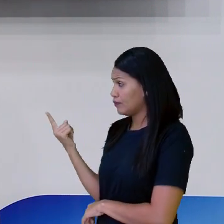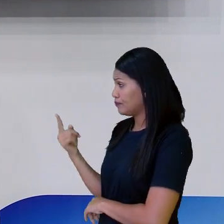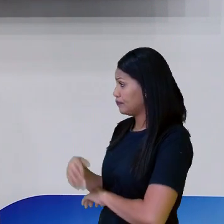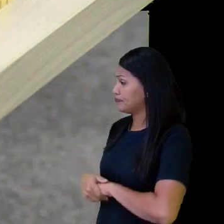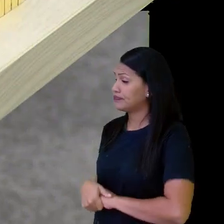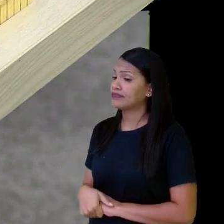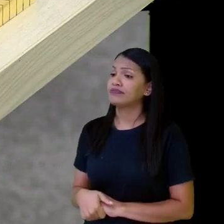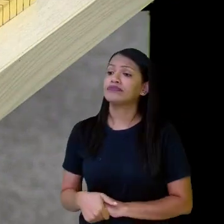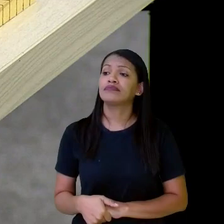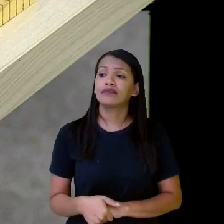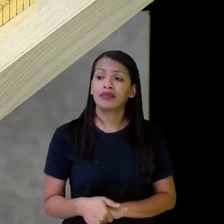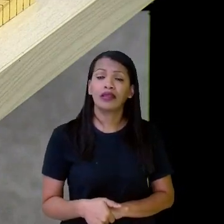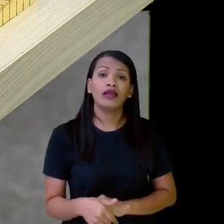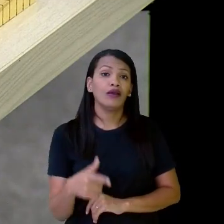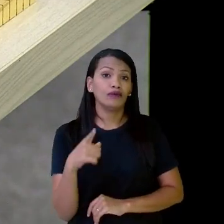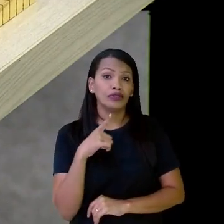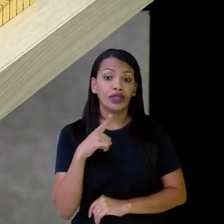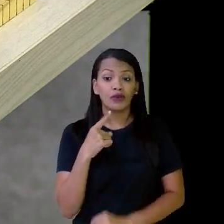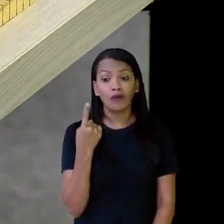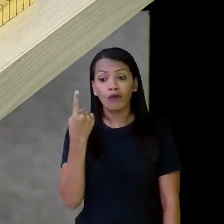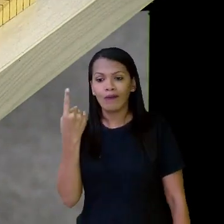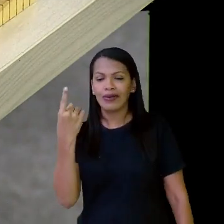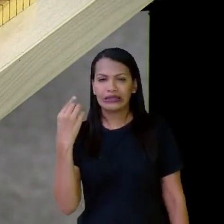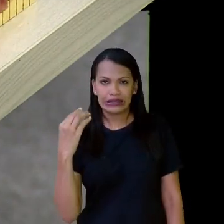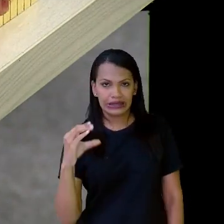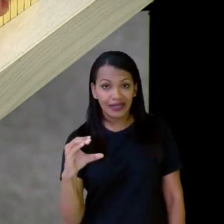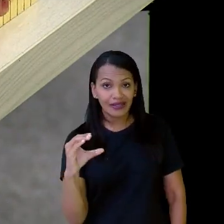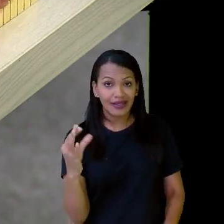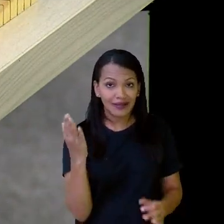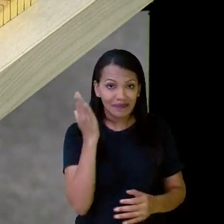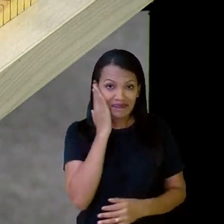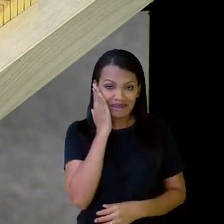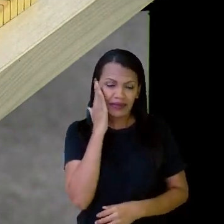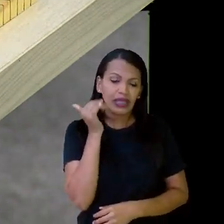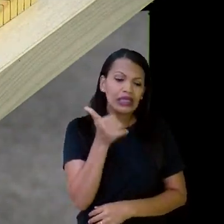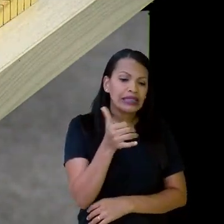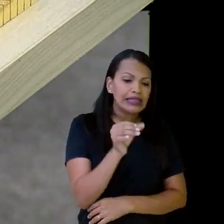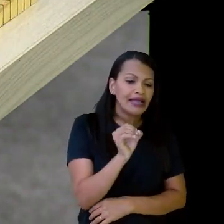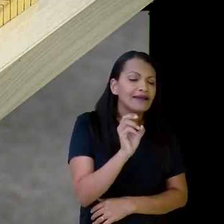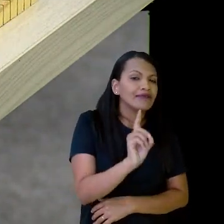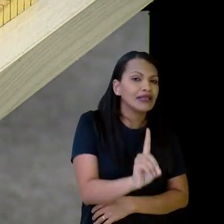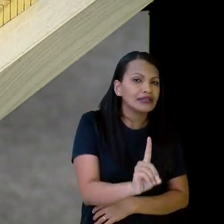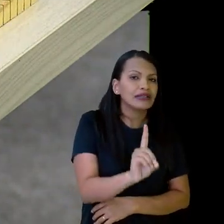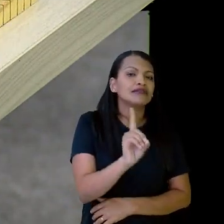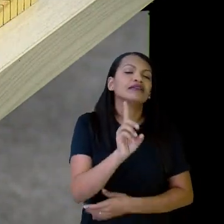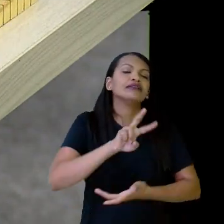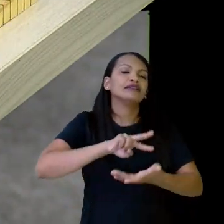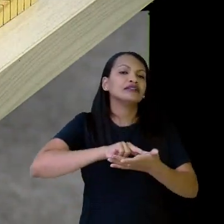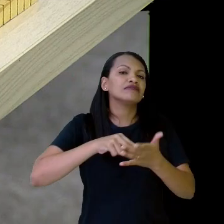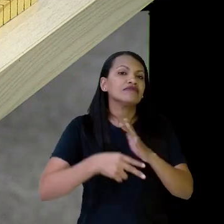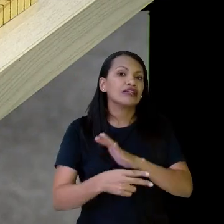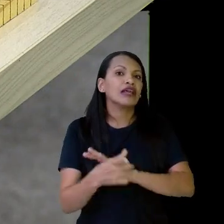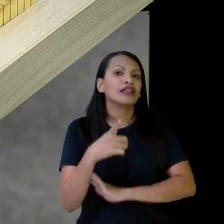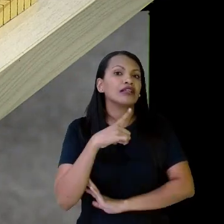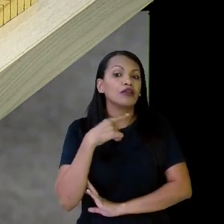eu tenho uma centena, ó, uma centena, 100